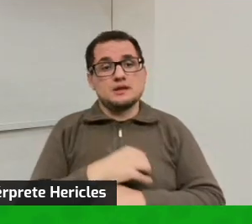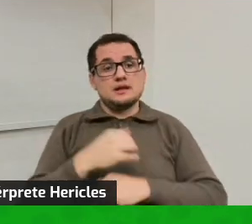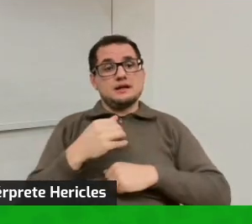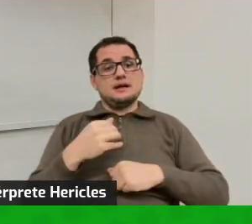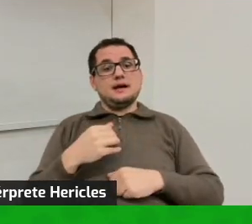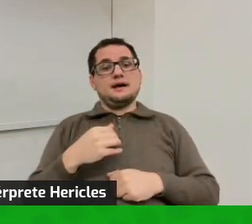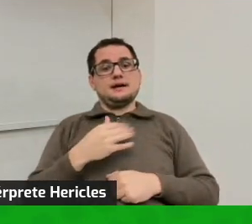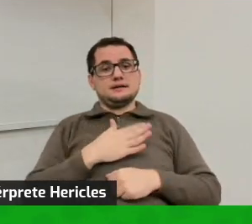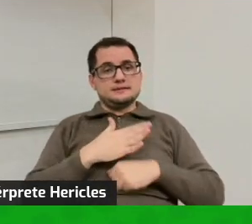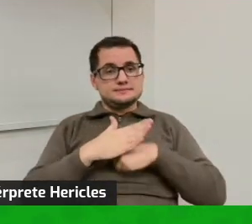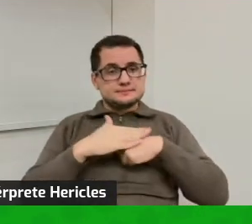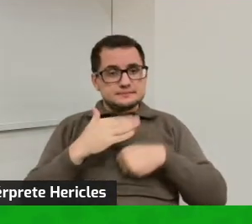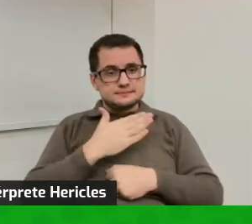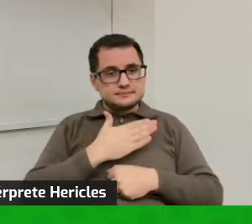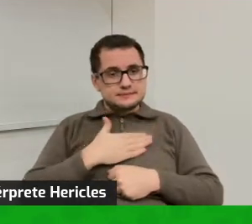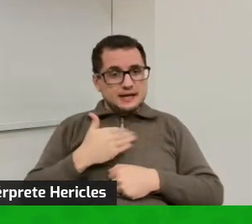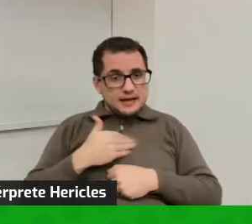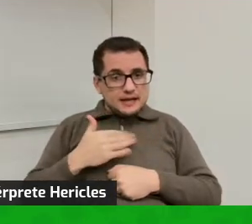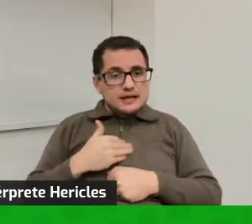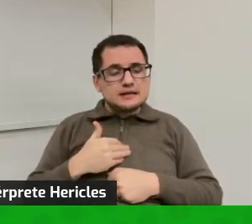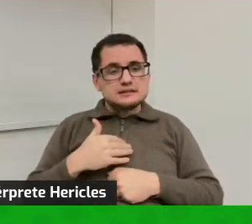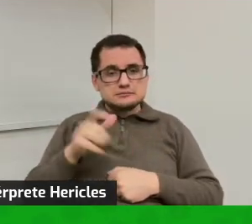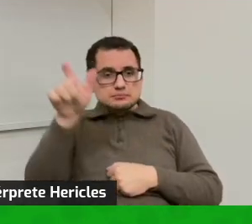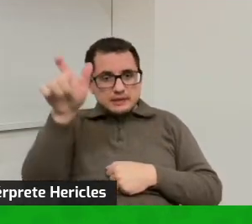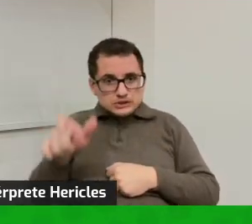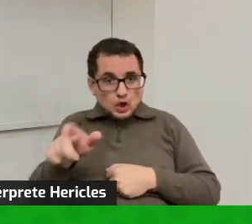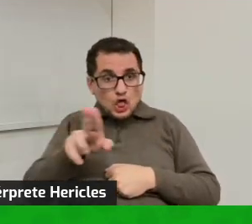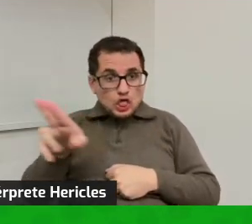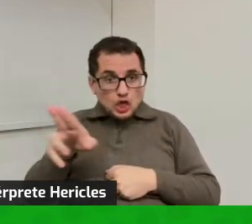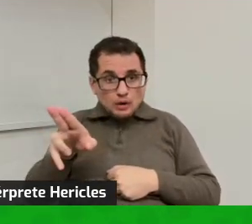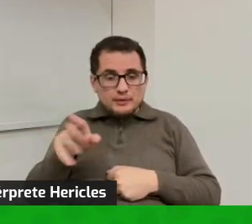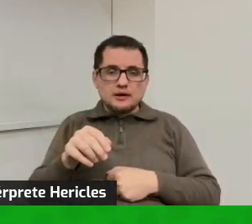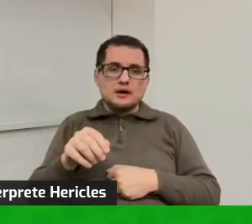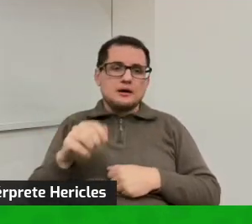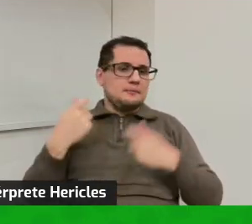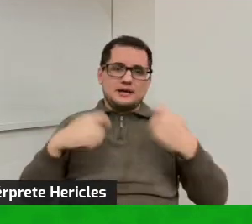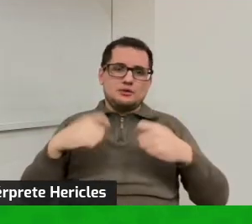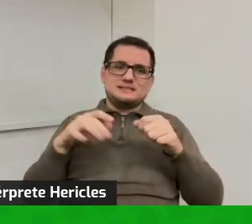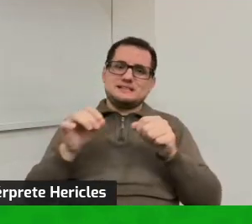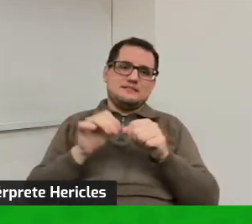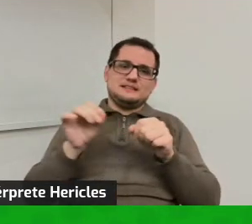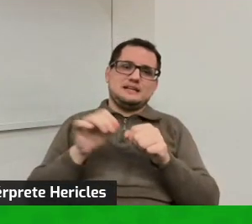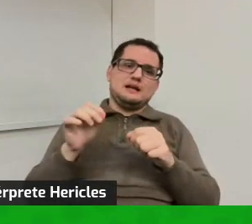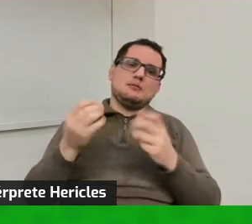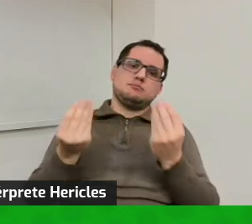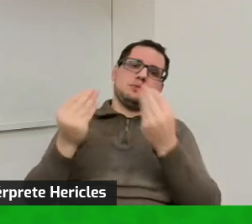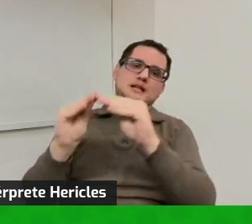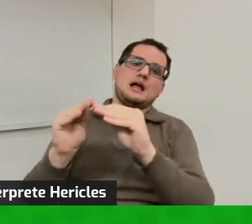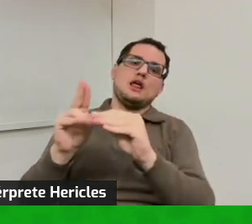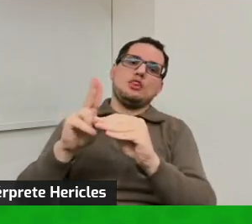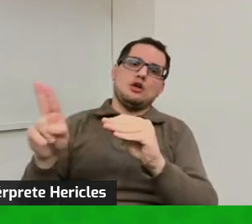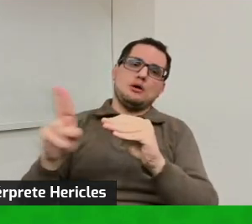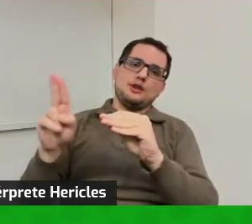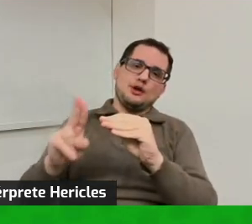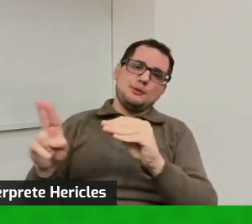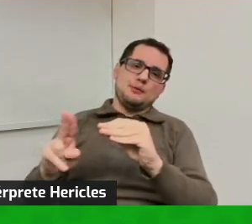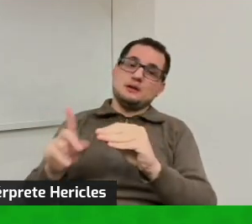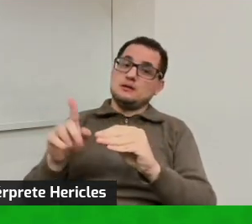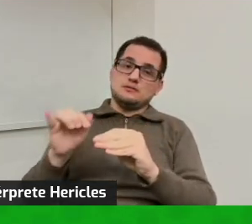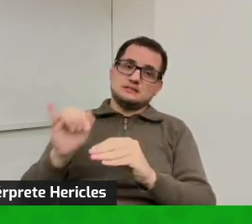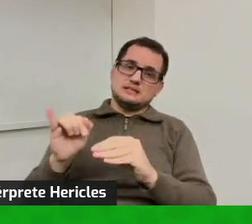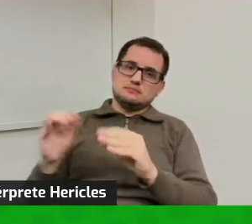setas. Para você não ficar digitando isso toda hora, quando a gente for criar nossa mala direta lá, você vai ver que tem um atalho para você adicionar esses